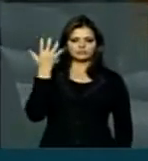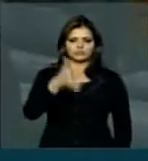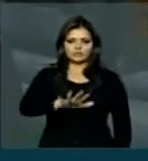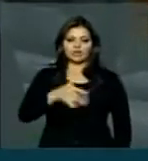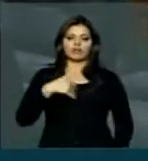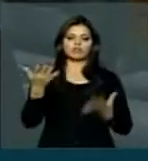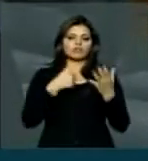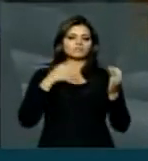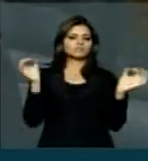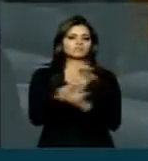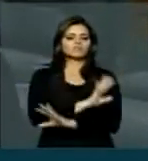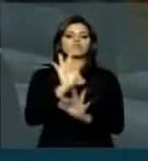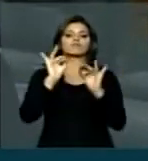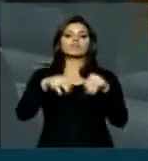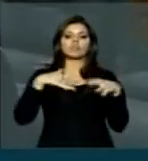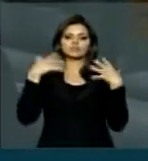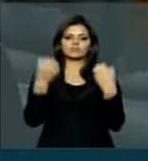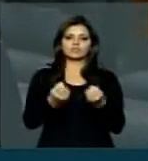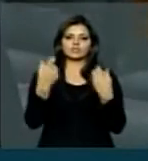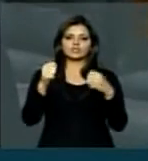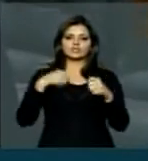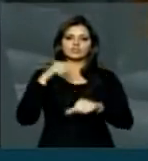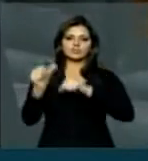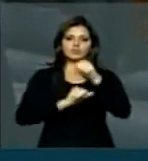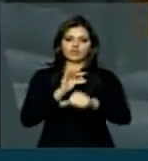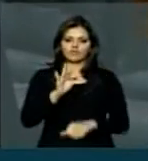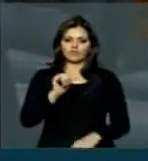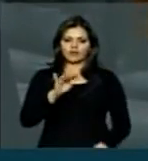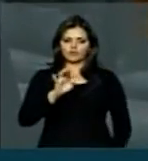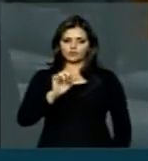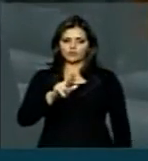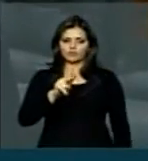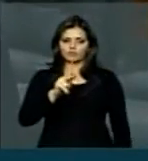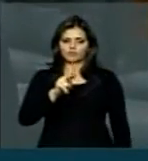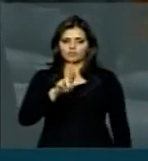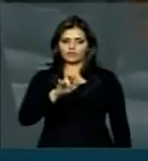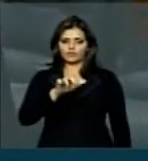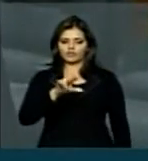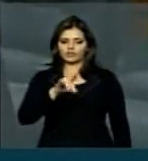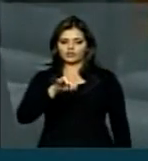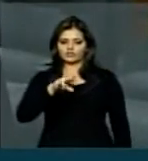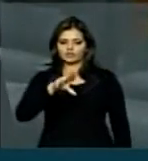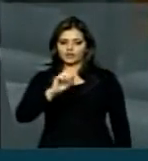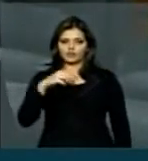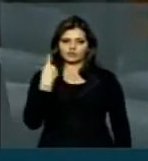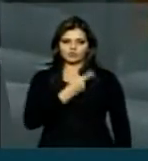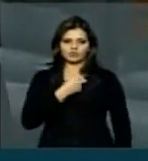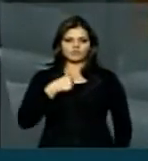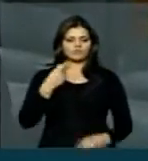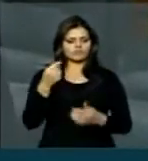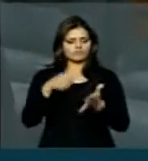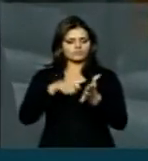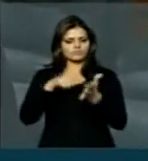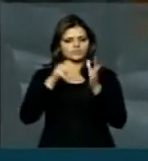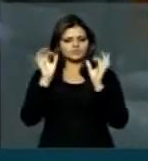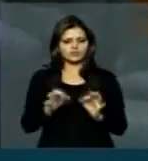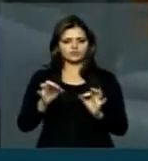considerar e acabou. E vamos lutar para ver se a gente altera esse maldito fator previdenciário, que é a obrigação de todos nós, verdadeiros chocadeiros desta casa.